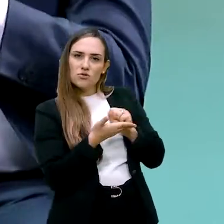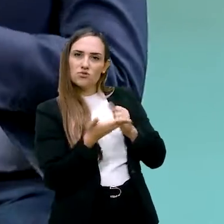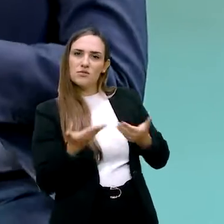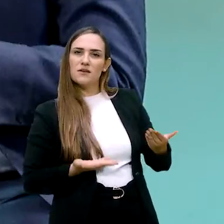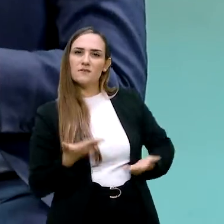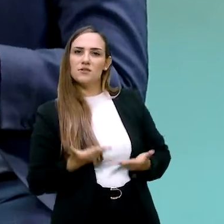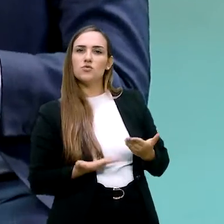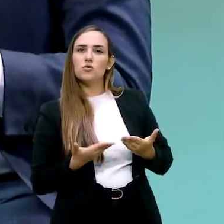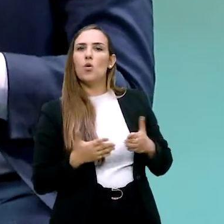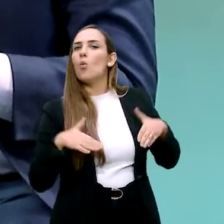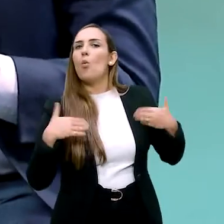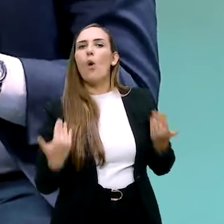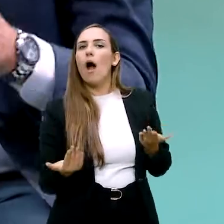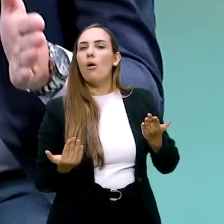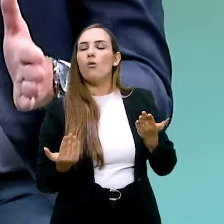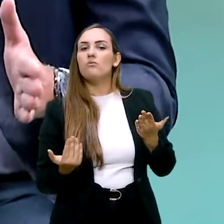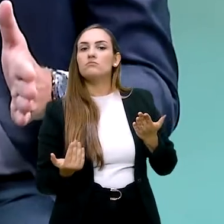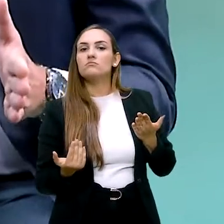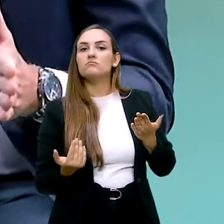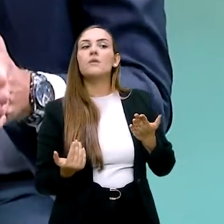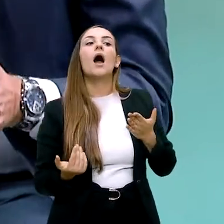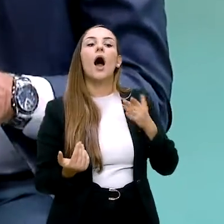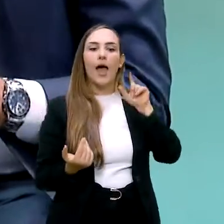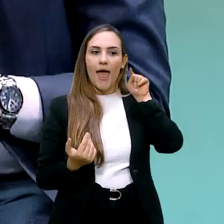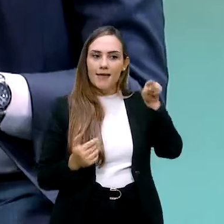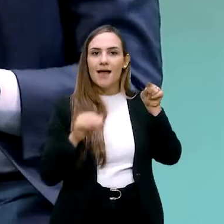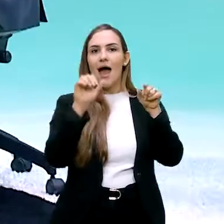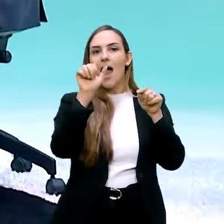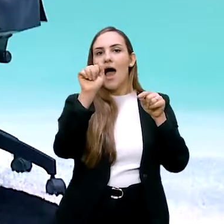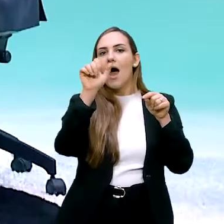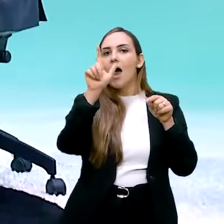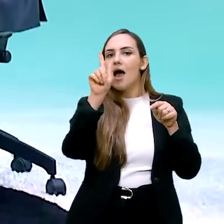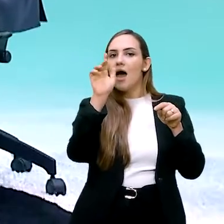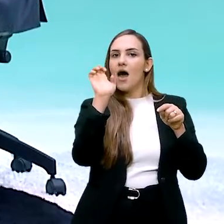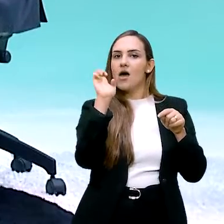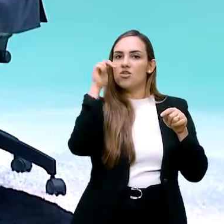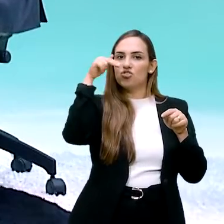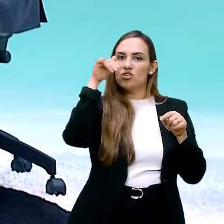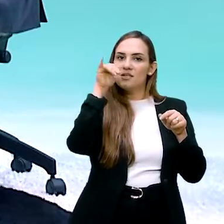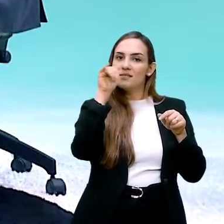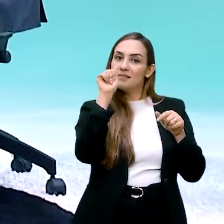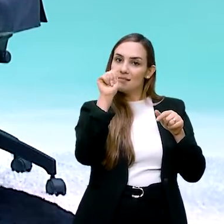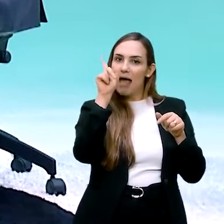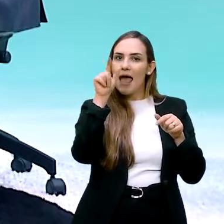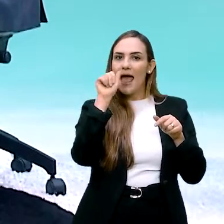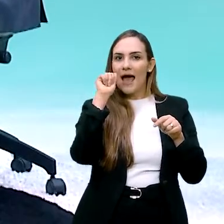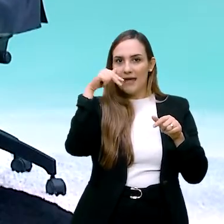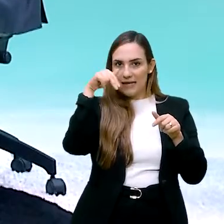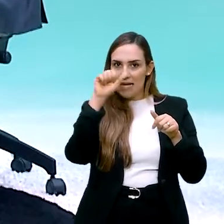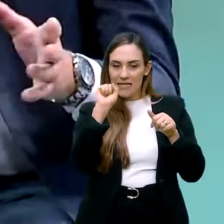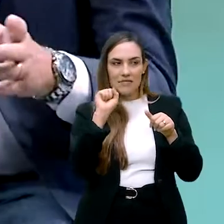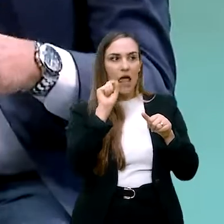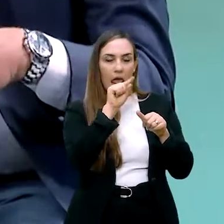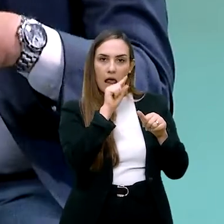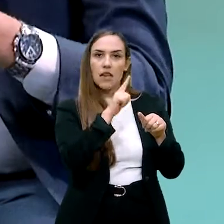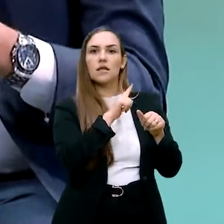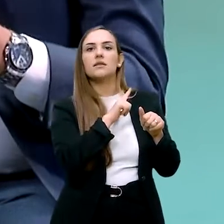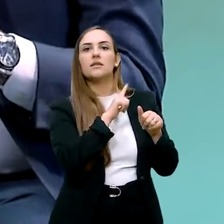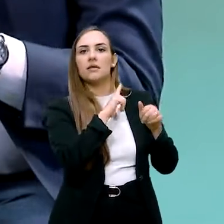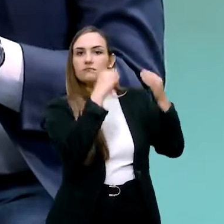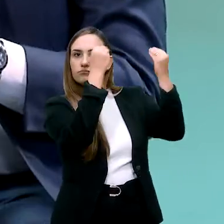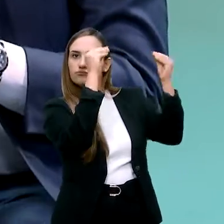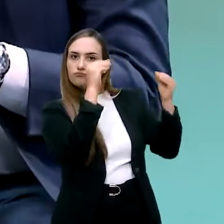pela Agência Nacional de Saúde Suplementar, por força de lei. Ela tem a competência de elaborar esse rol. Recentemente, houve uma